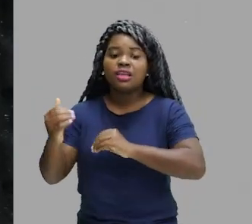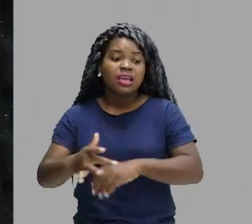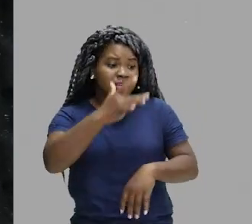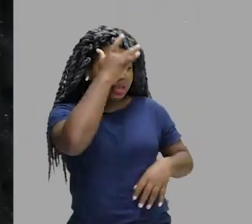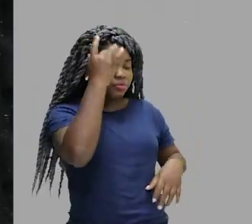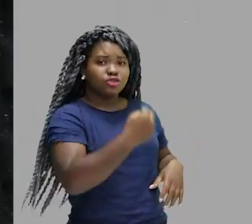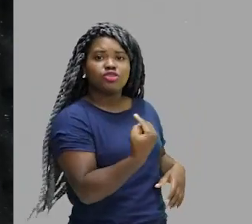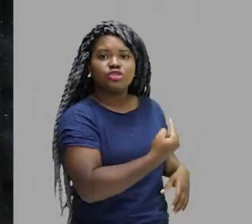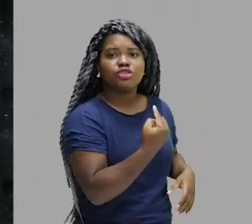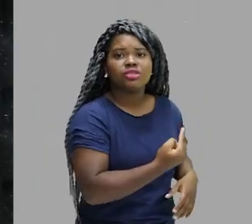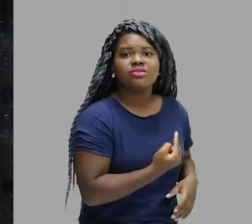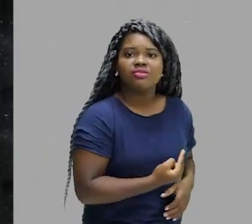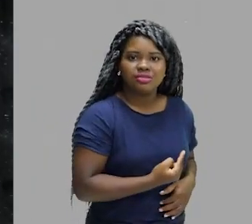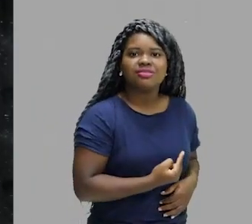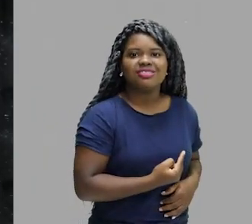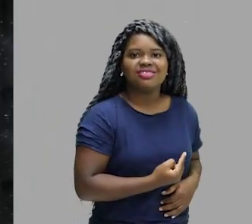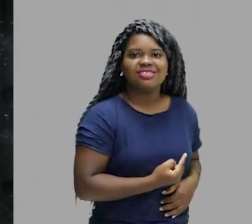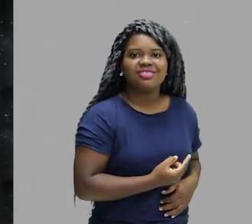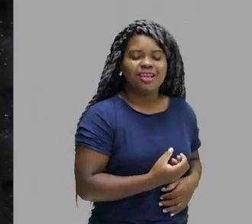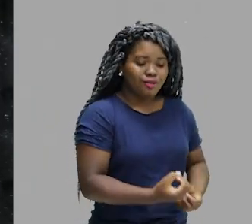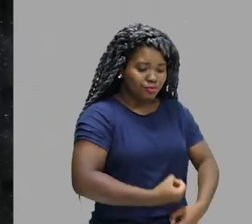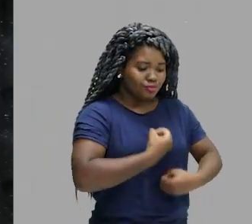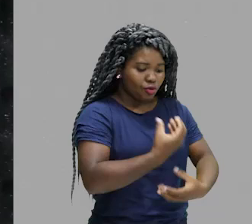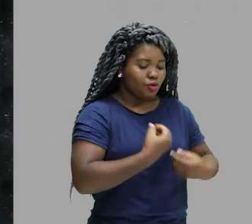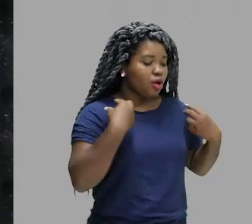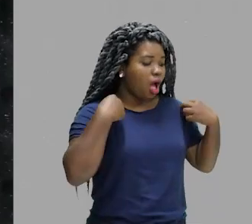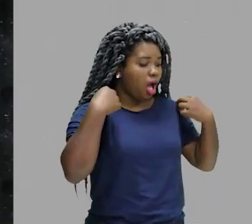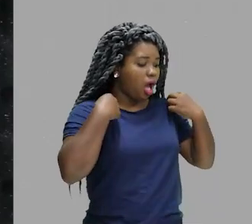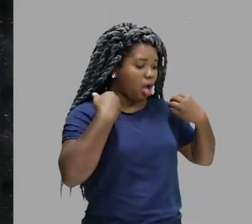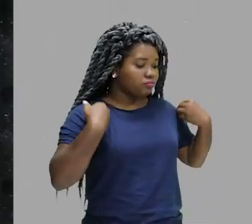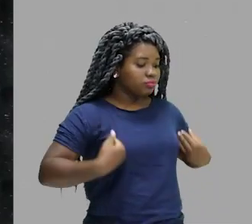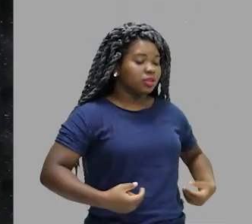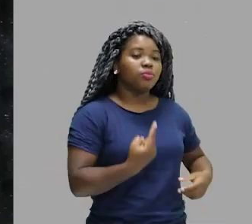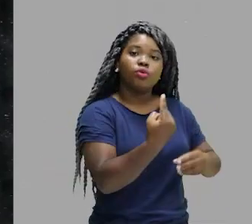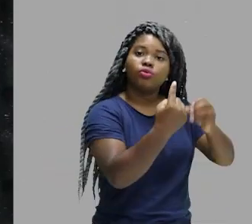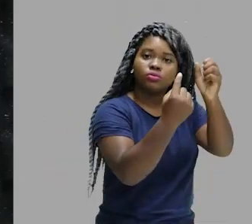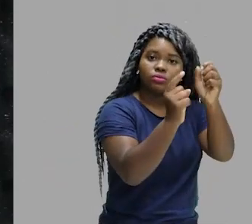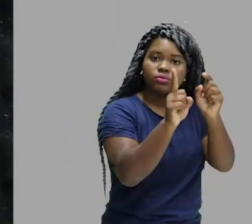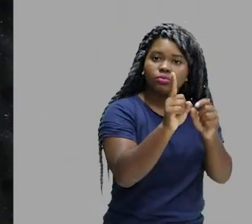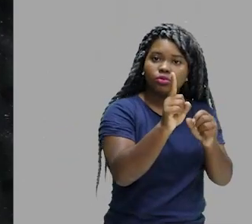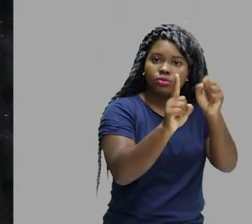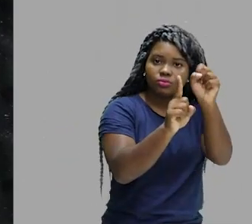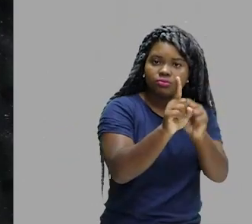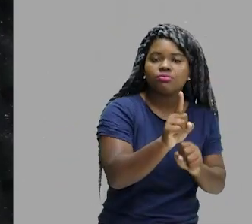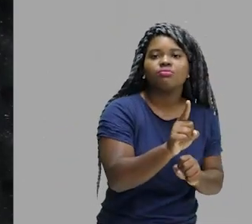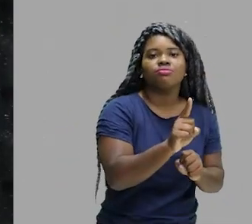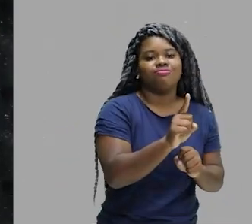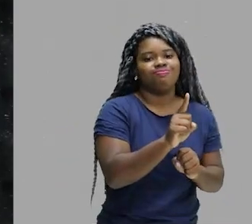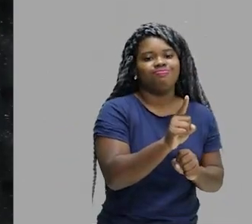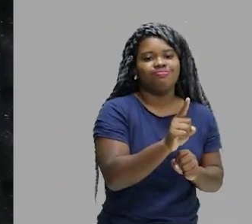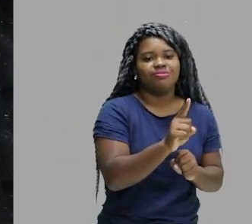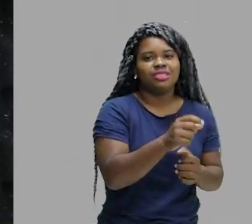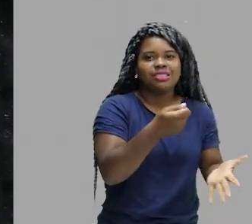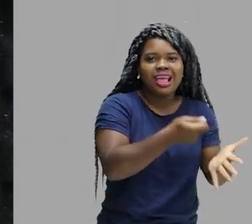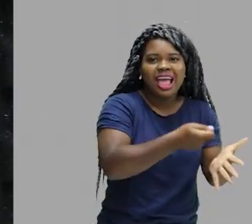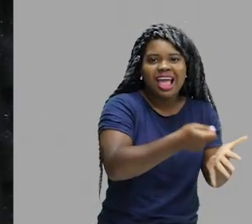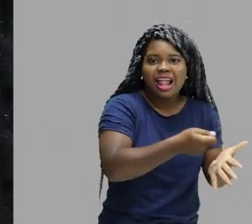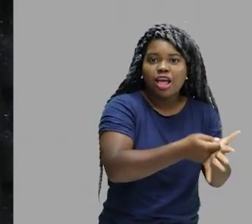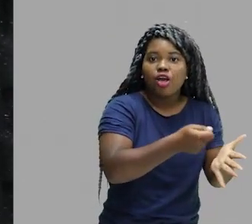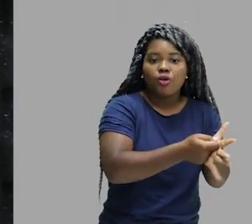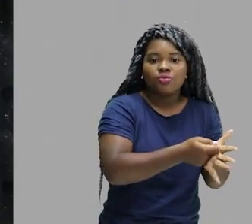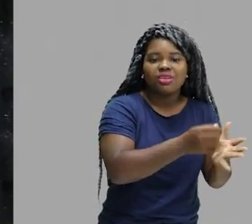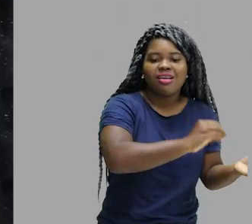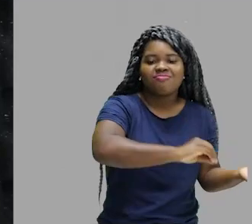por dia, por semana, por mês, ela vai ficar relegada e vai ser obrigada a desistir do próprio trabalho e trabalhar nas